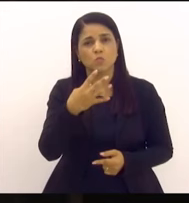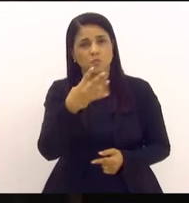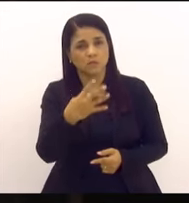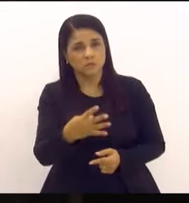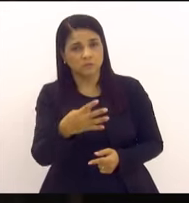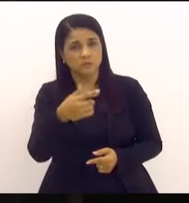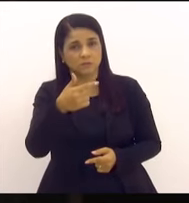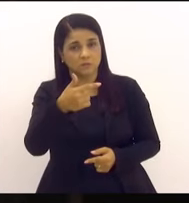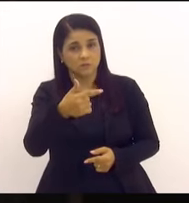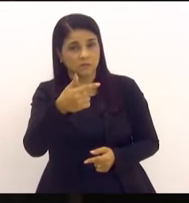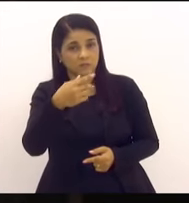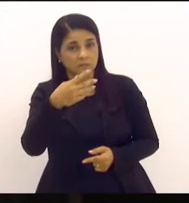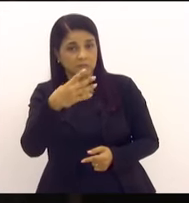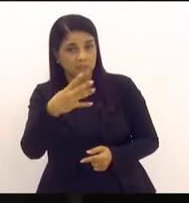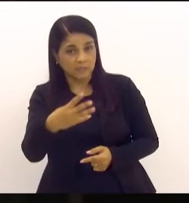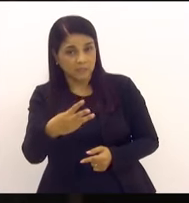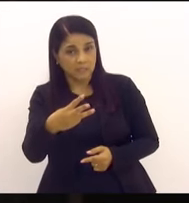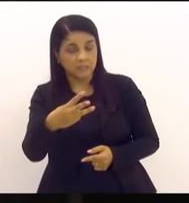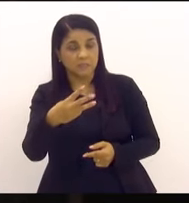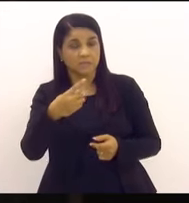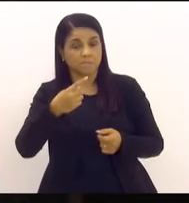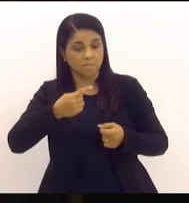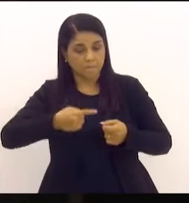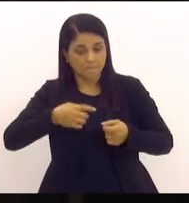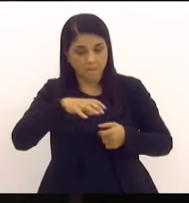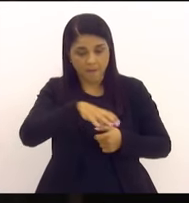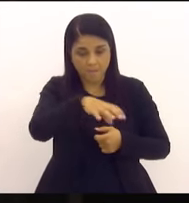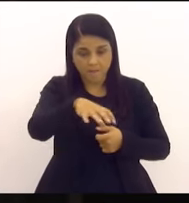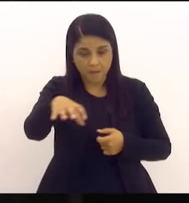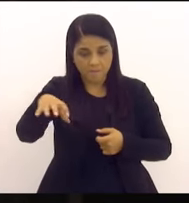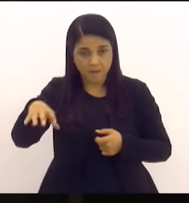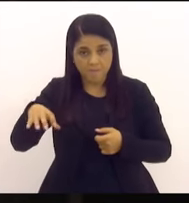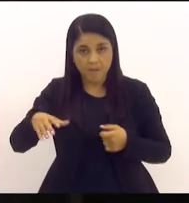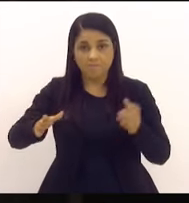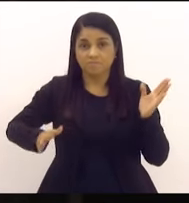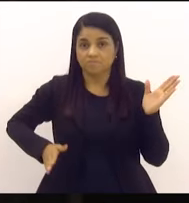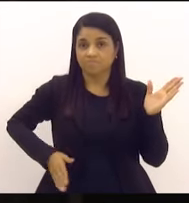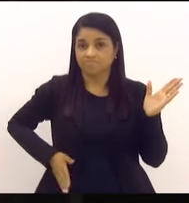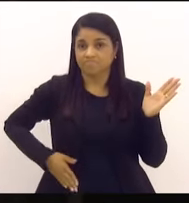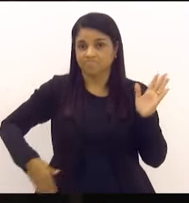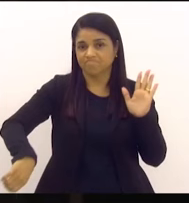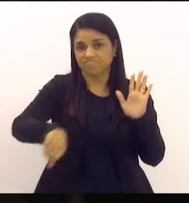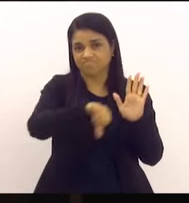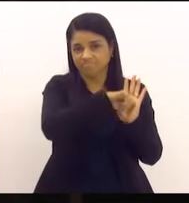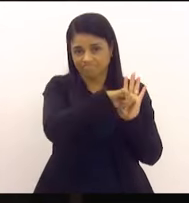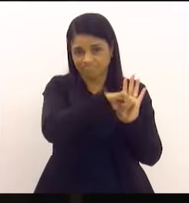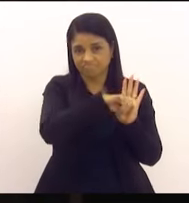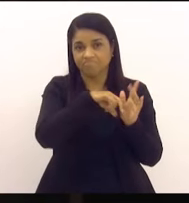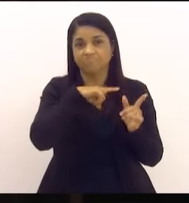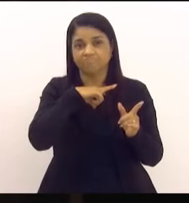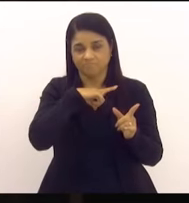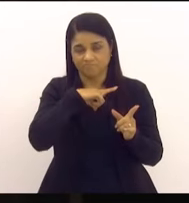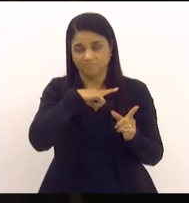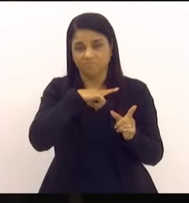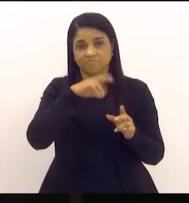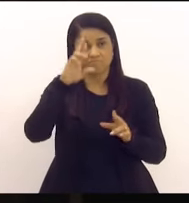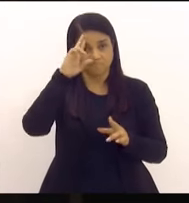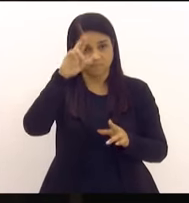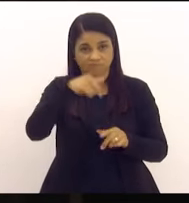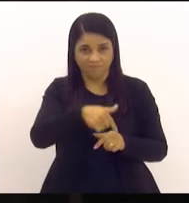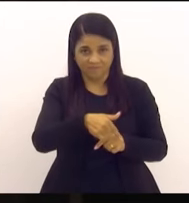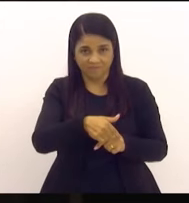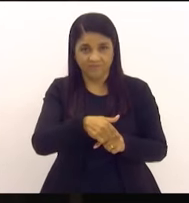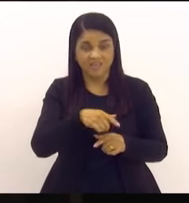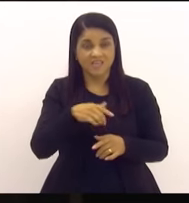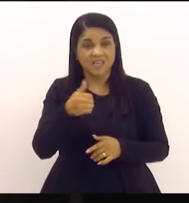1.413 regiões dominadas por criminosos. Se nós colocarmos 40 criminosos,